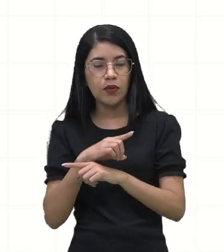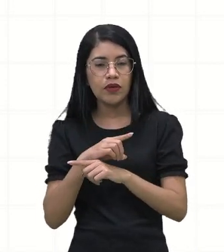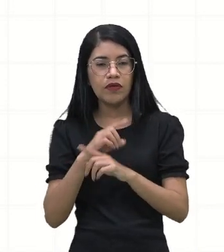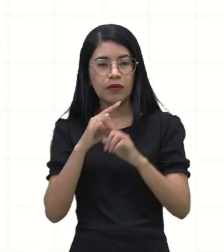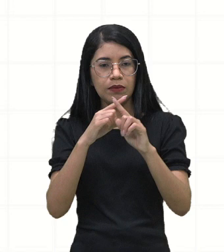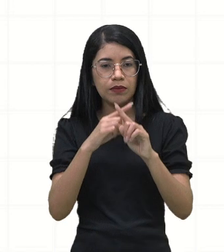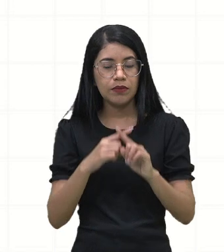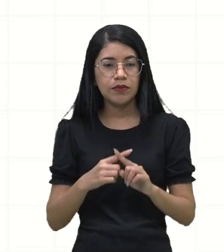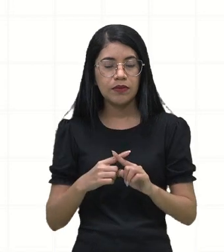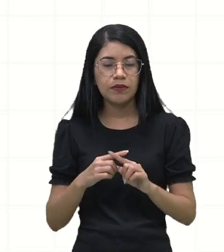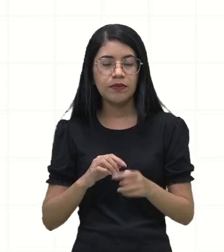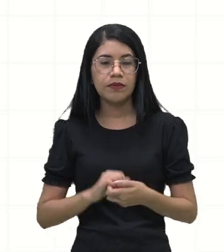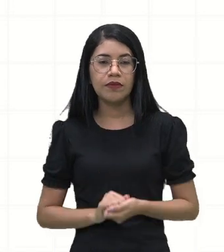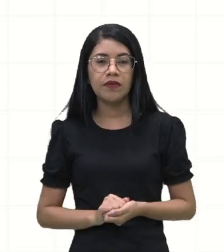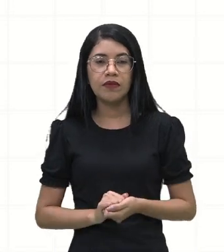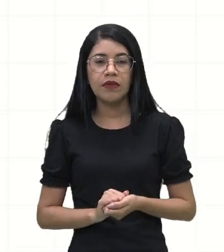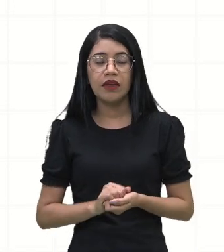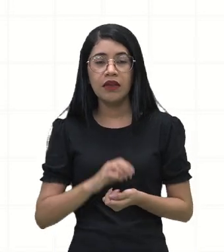que o diâmetro,